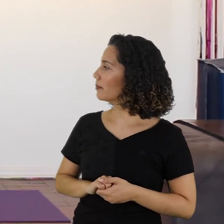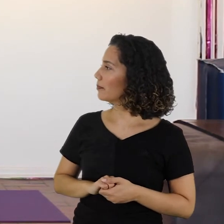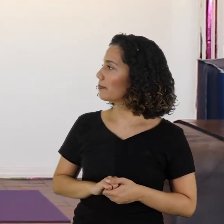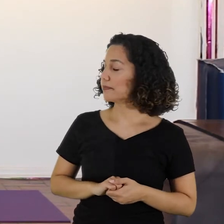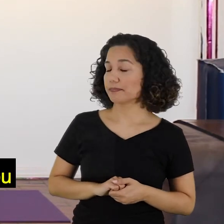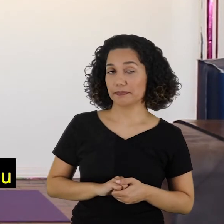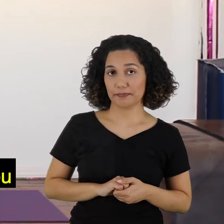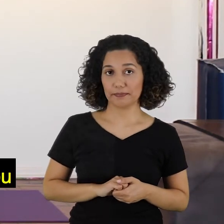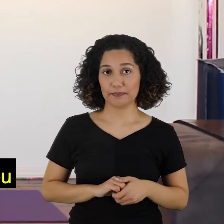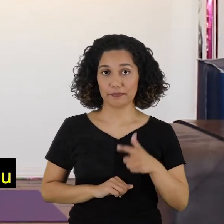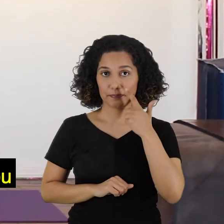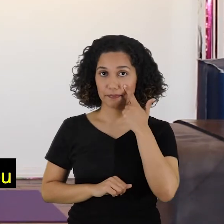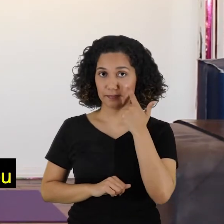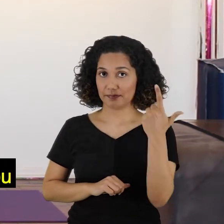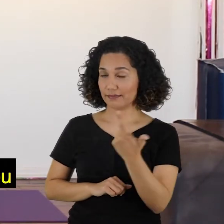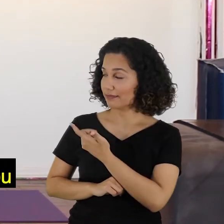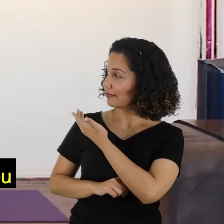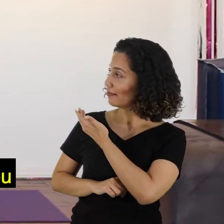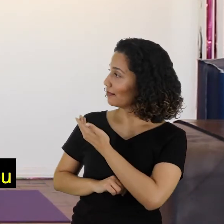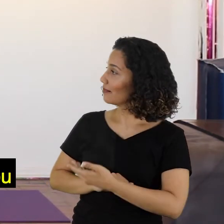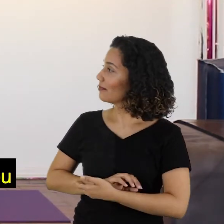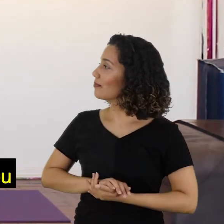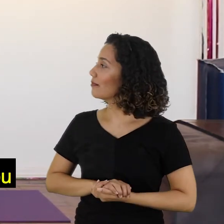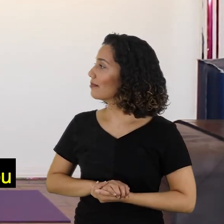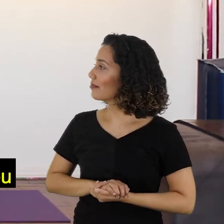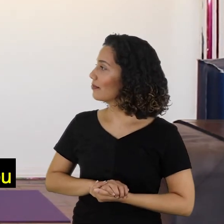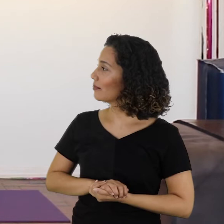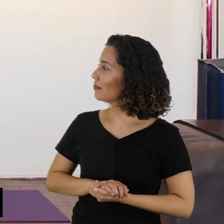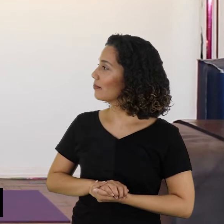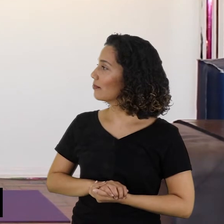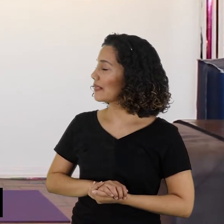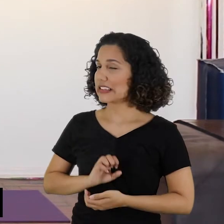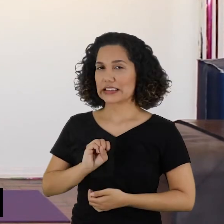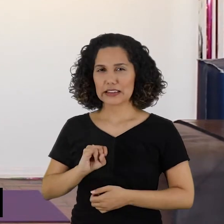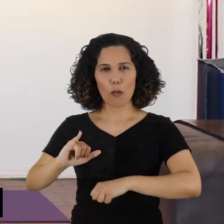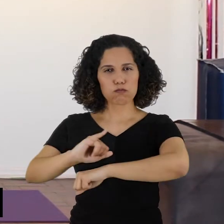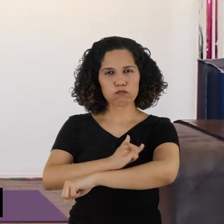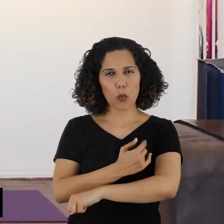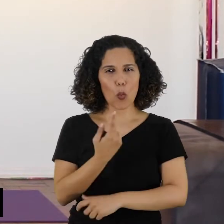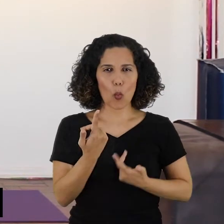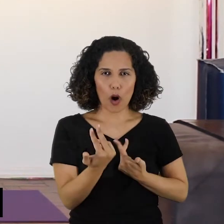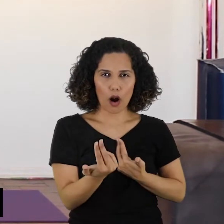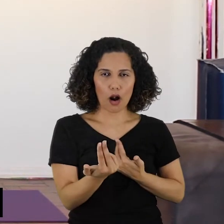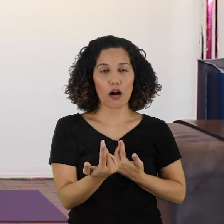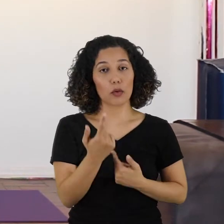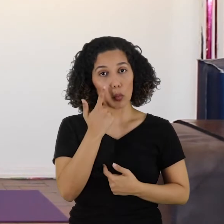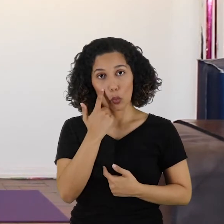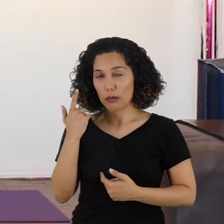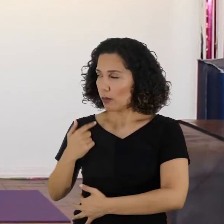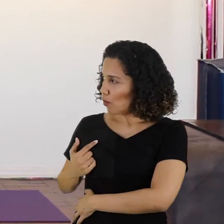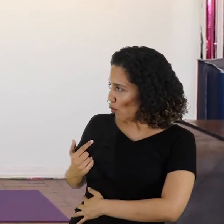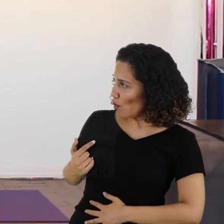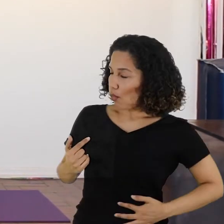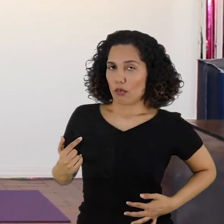Vamos lá. A minha mão esquerda abraçou a minha perna direita. Para quem é gorda, tem barriga que nem eu, ó, a dica